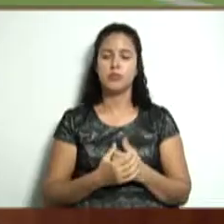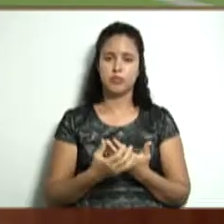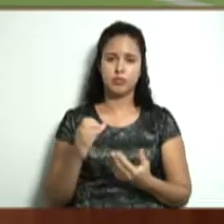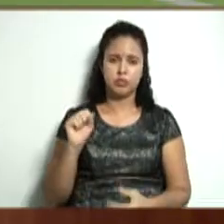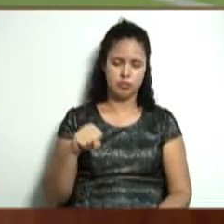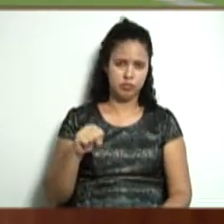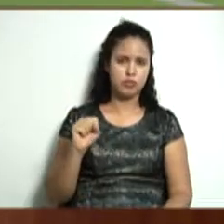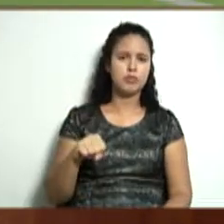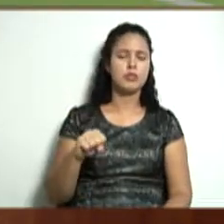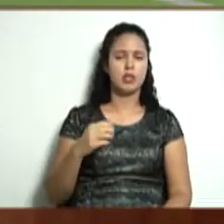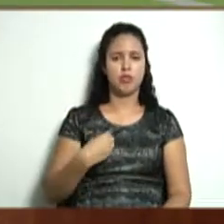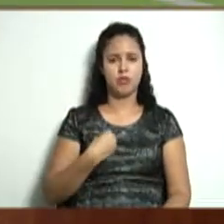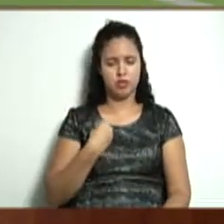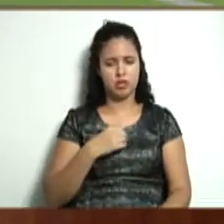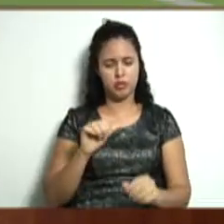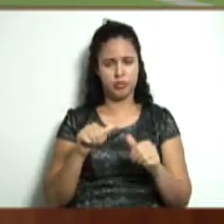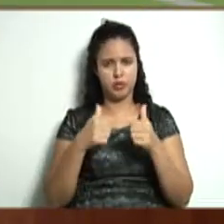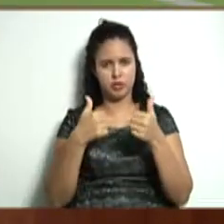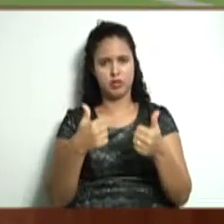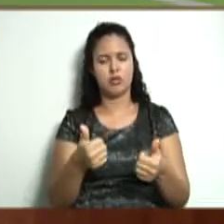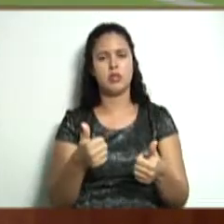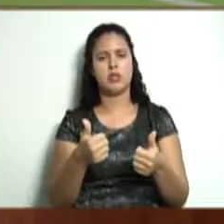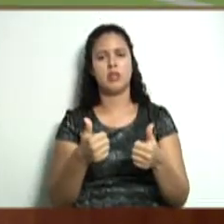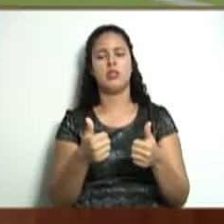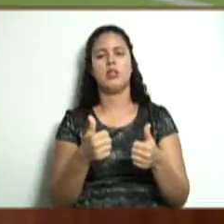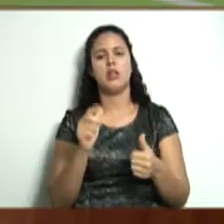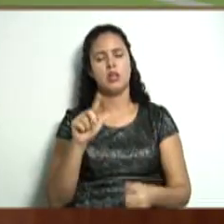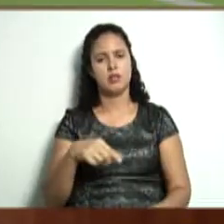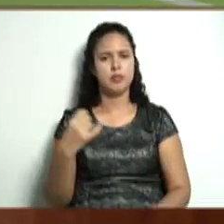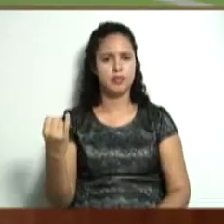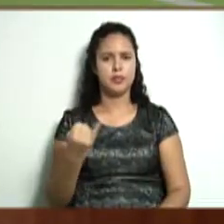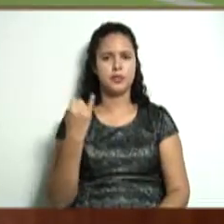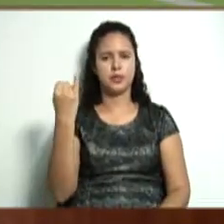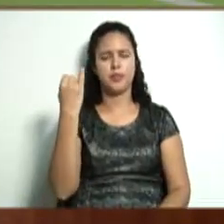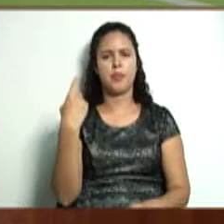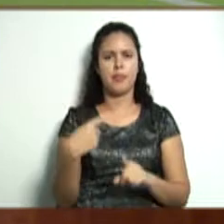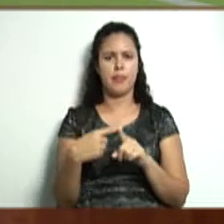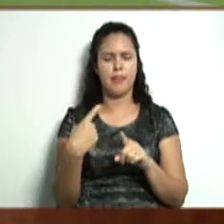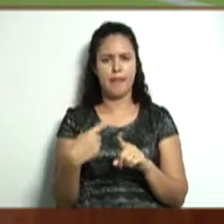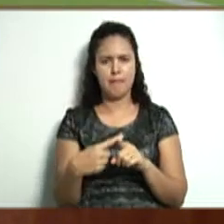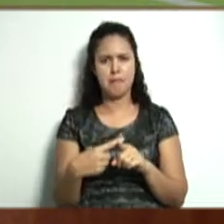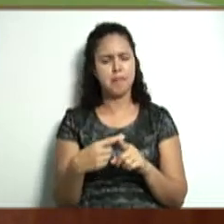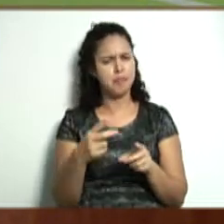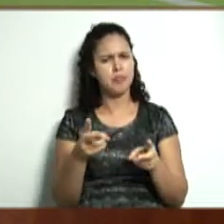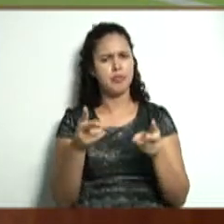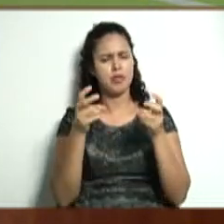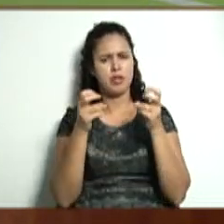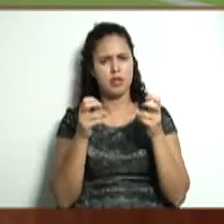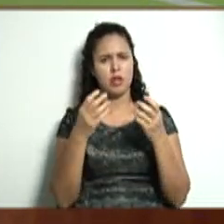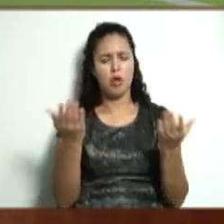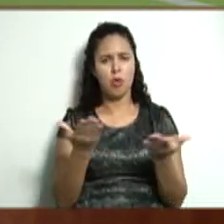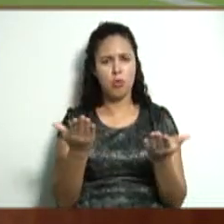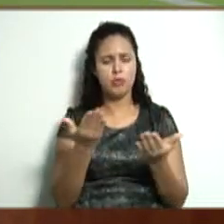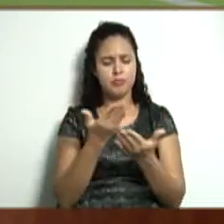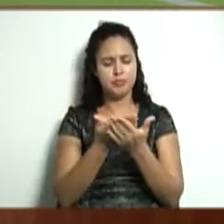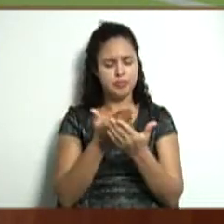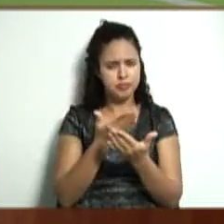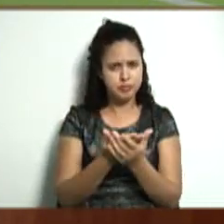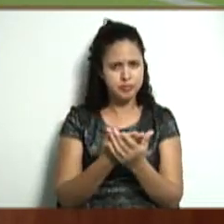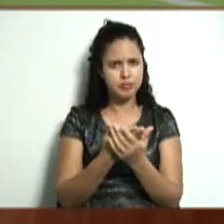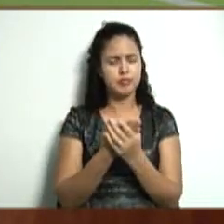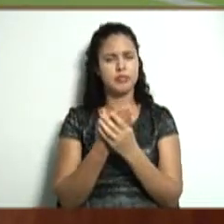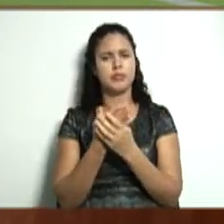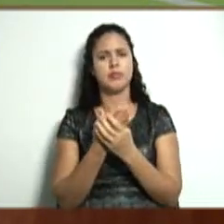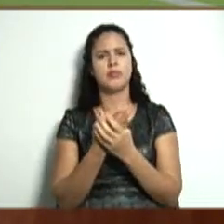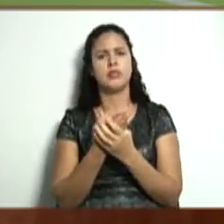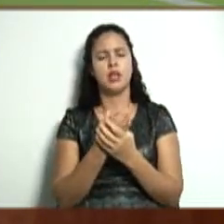a qualidade de vida, também, né, professora? Isso é muito importante, até porque, como a gente viu aqui na aula, as cooperativas elas